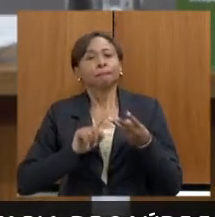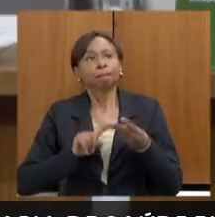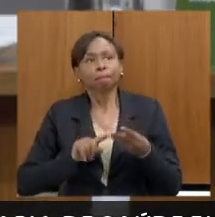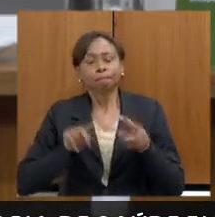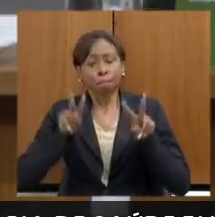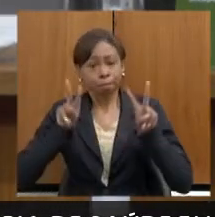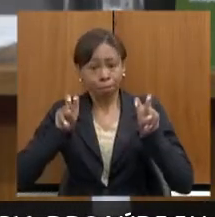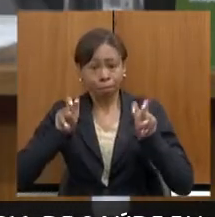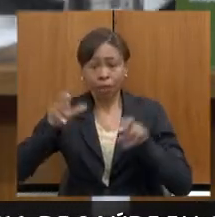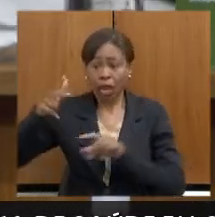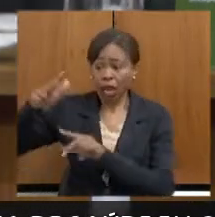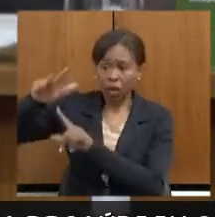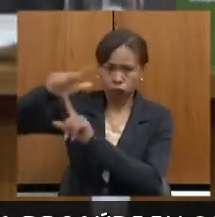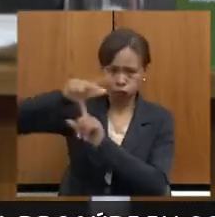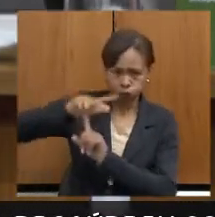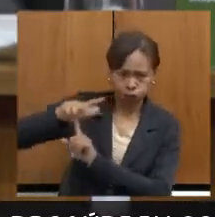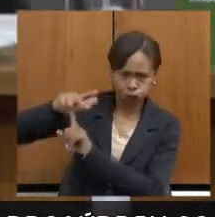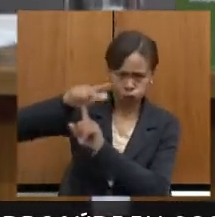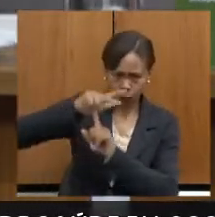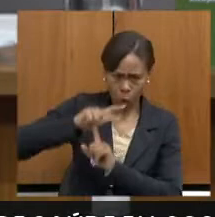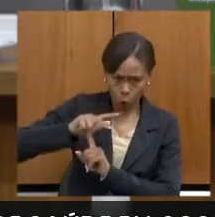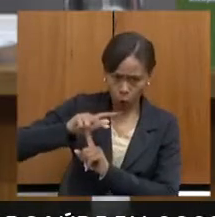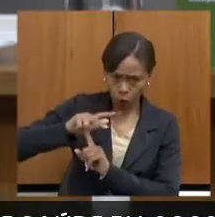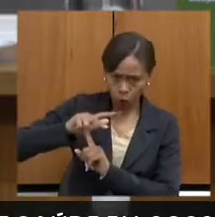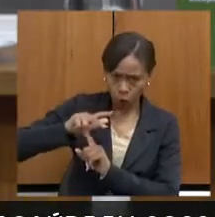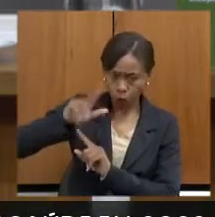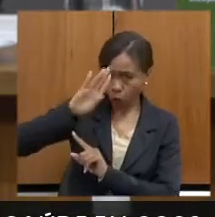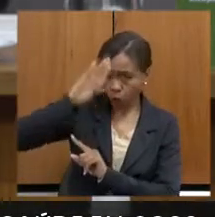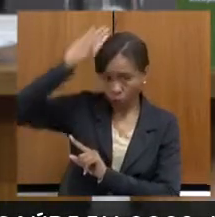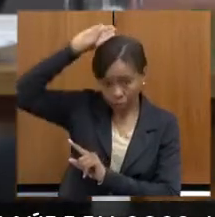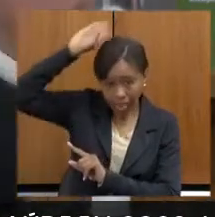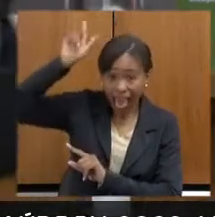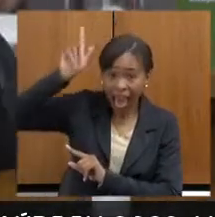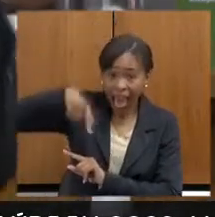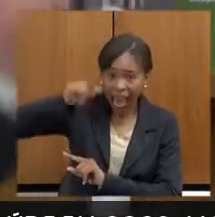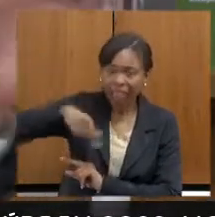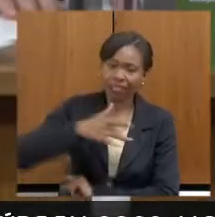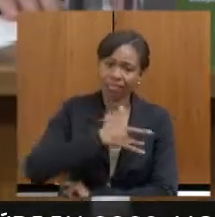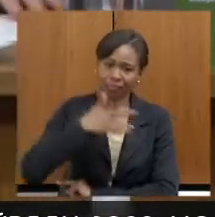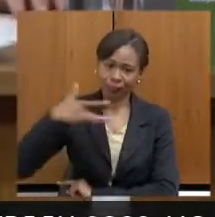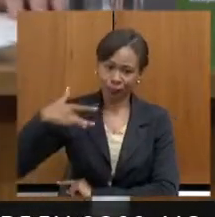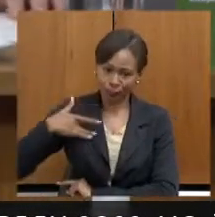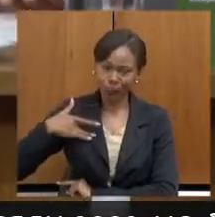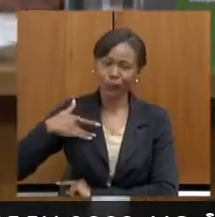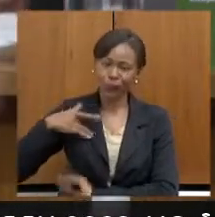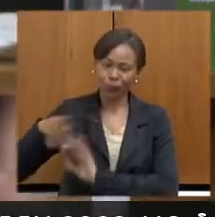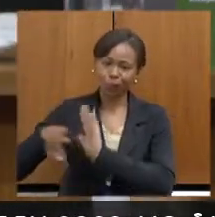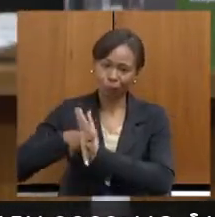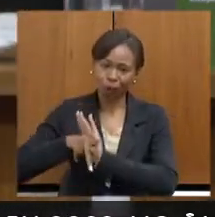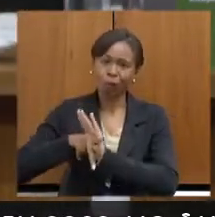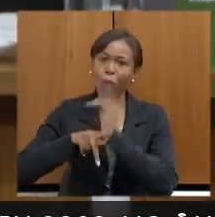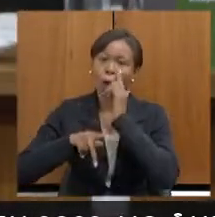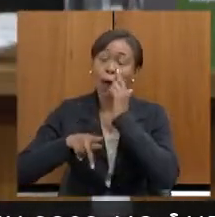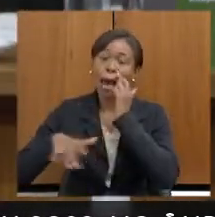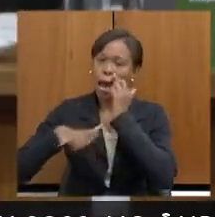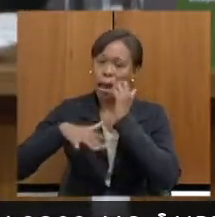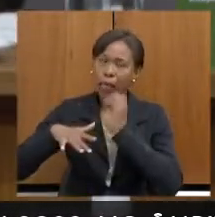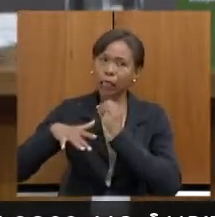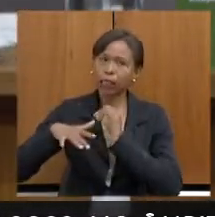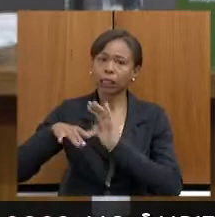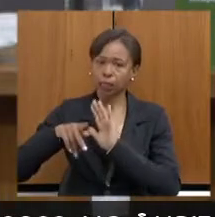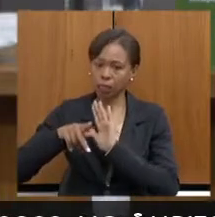mudar helicóptero da saúde que a gente deixa Nossa Av dos Bombeiros ele tem a cor dos Bombeiros Mas é da saúde